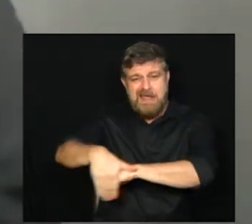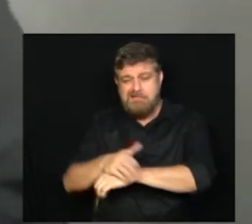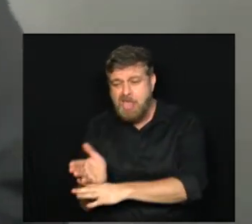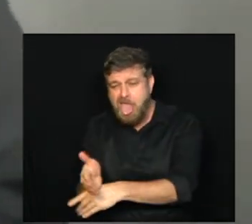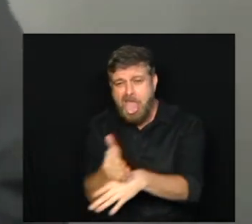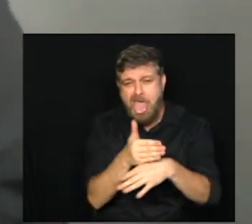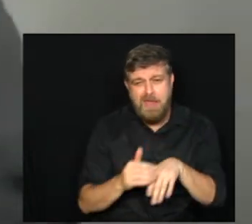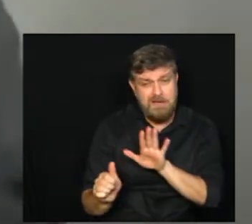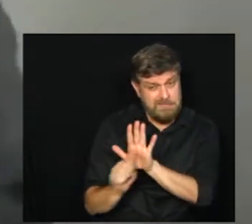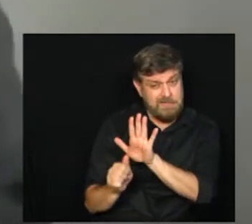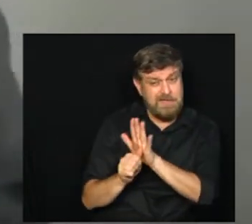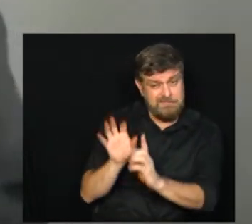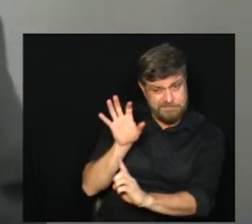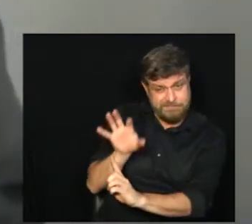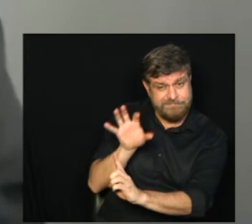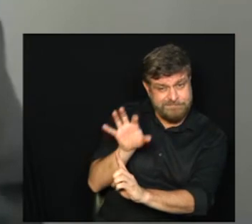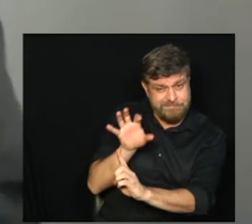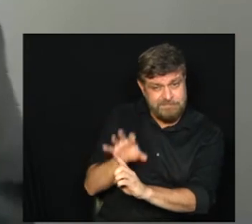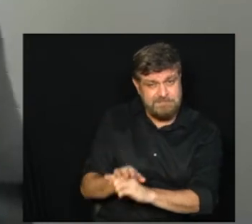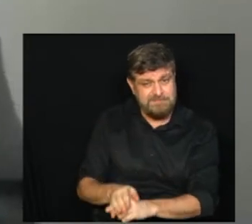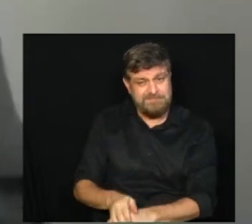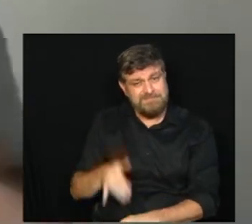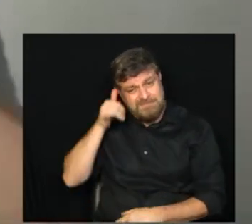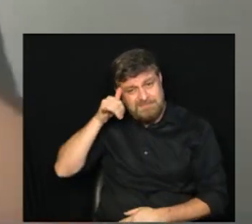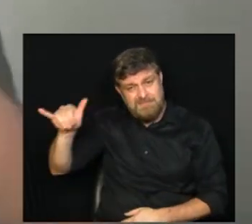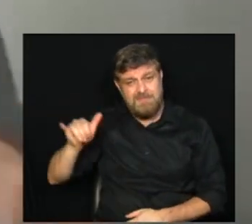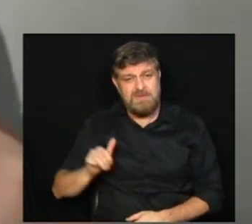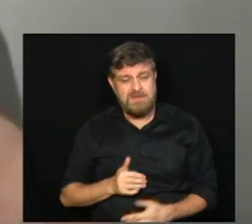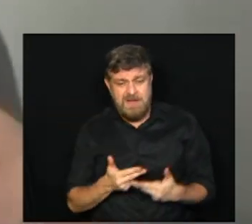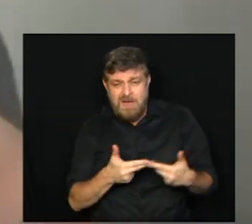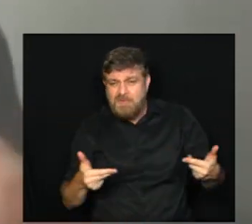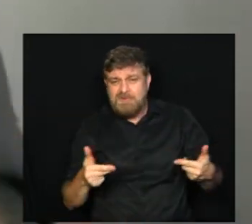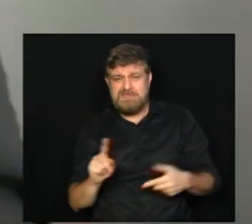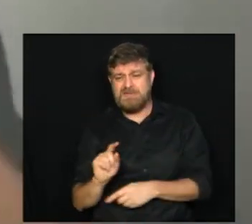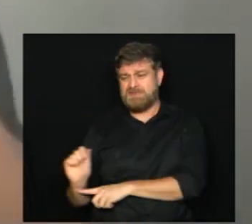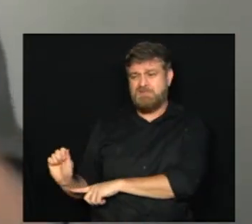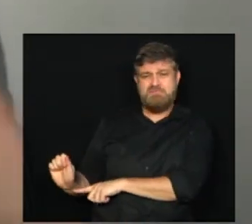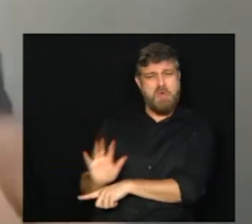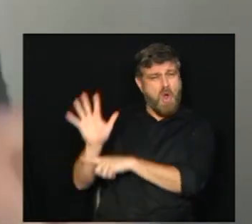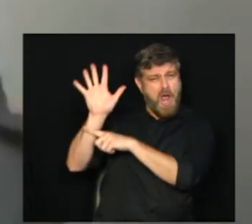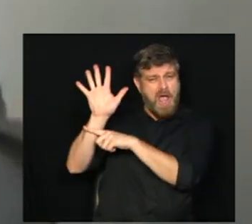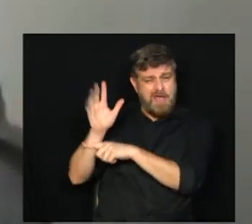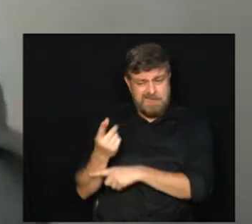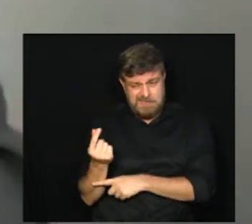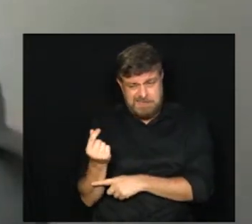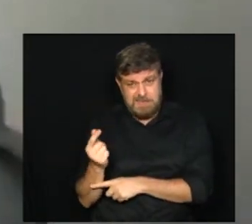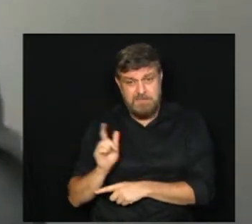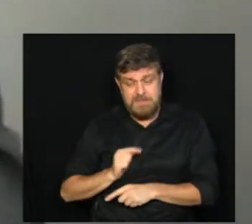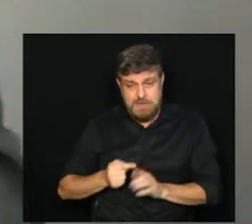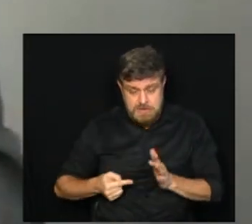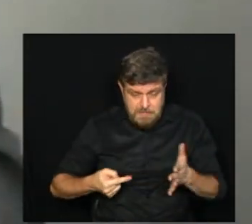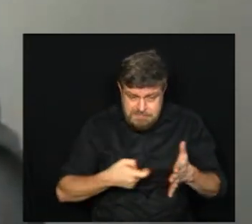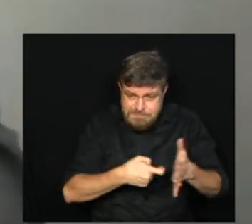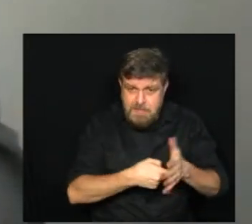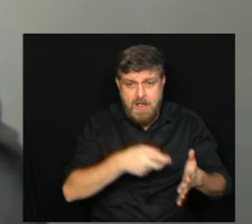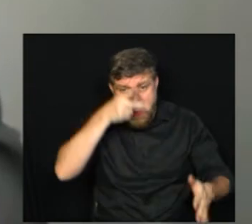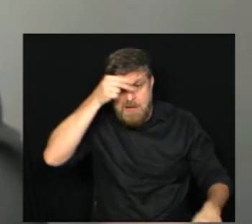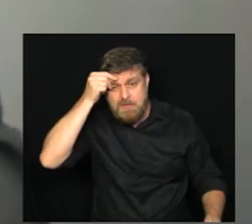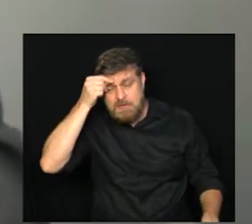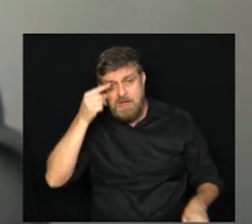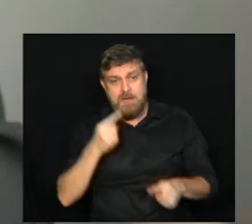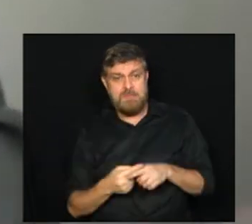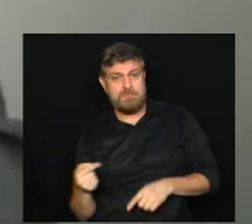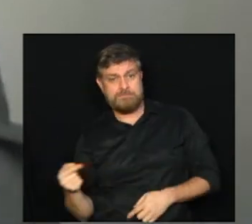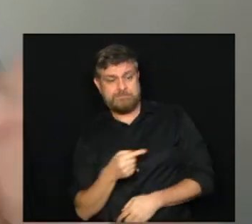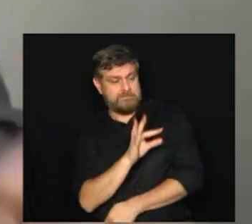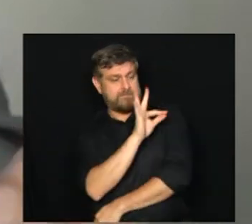tráfico. Então, são coisas que não são tão caras, mas a gente precisa apontar para o poder público, né? Às vezes